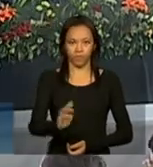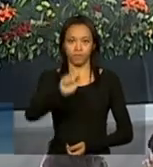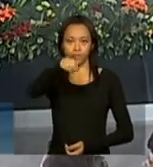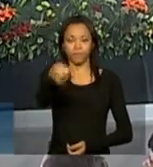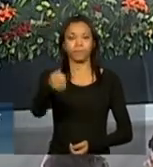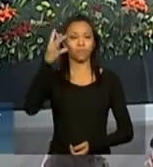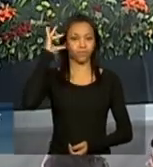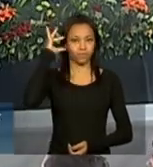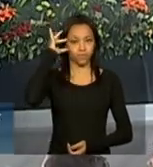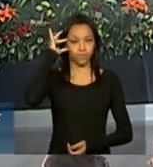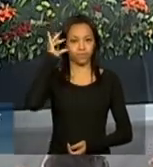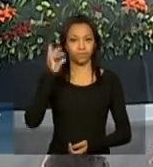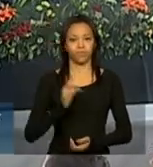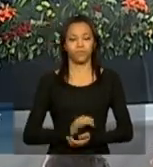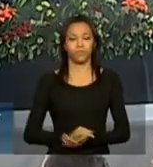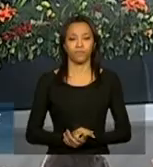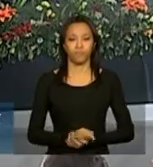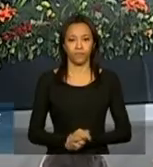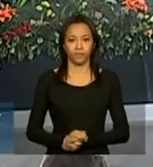Dilma Rousseff.